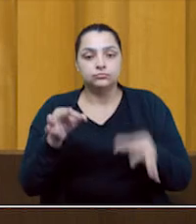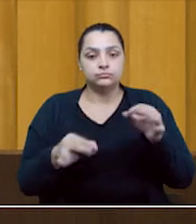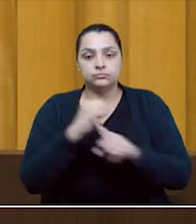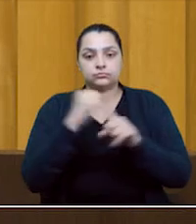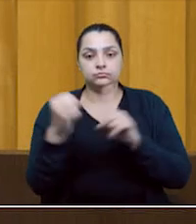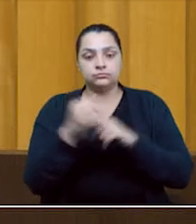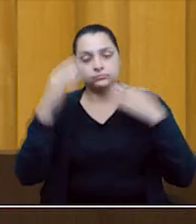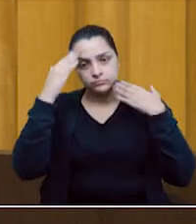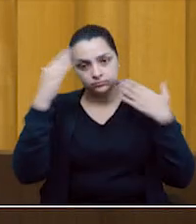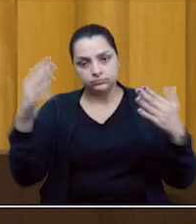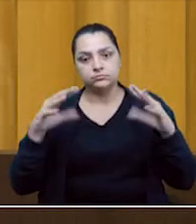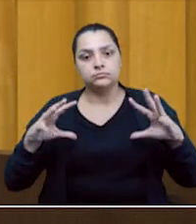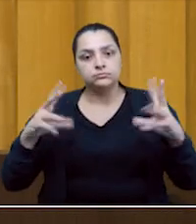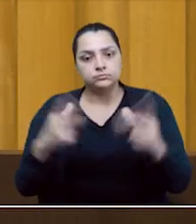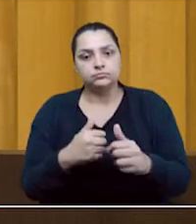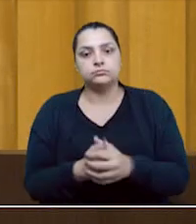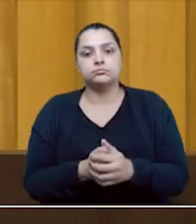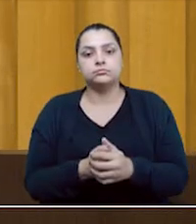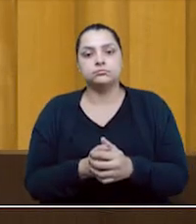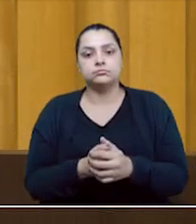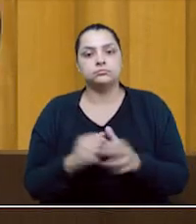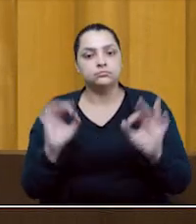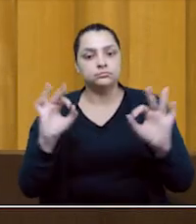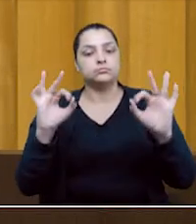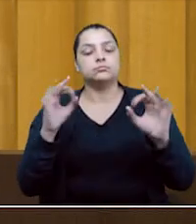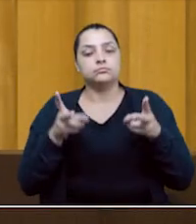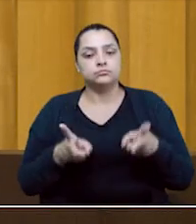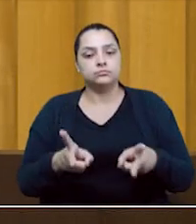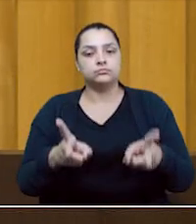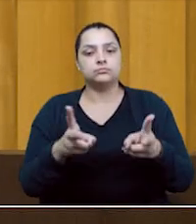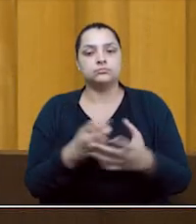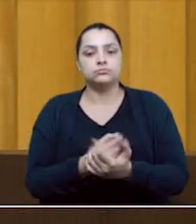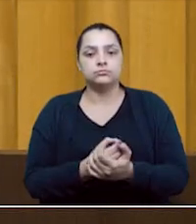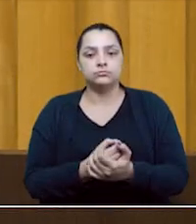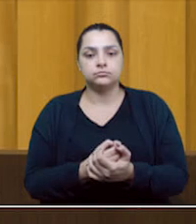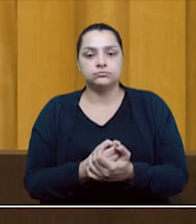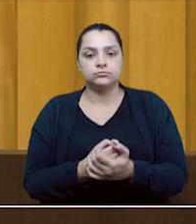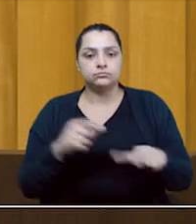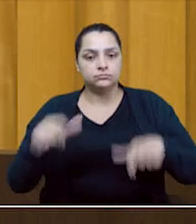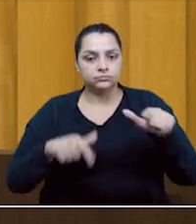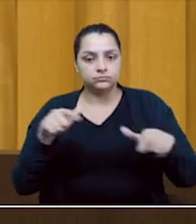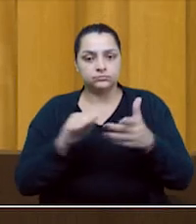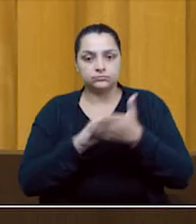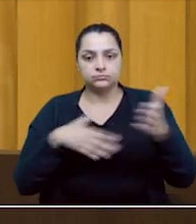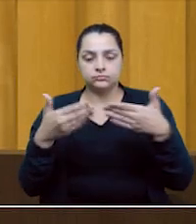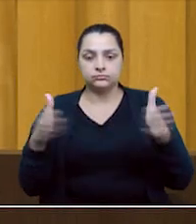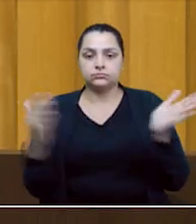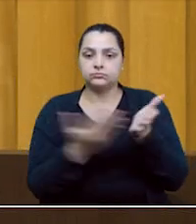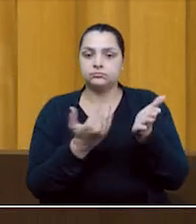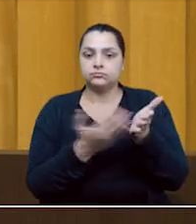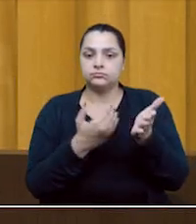a todas e a todos, e que tenham uma excelente continuação de atividades com o lançamento do livro do